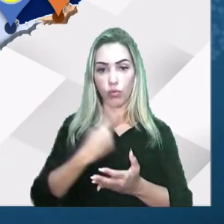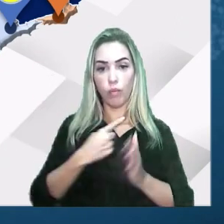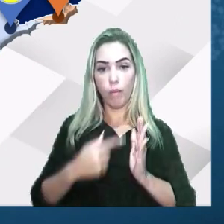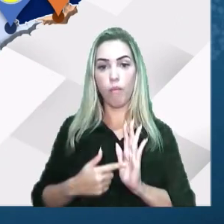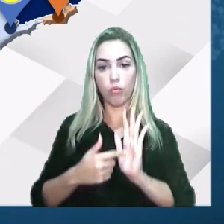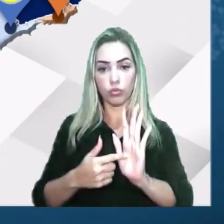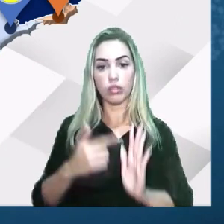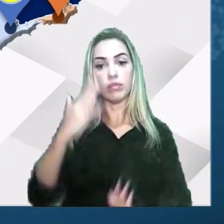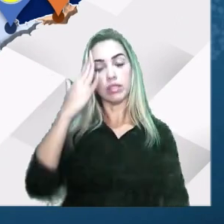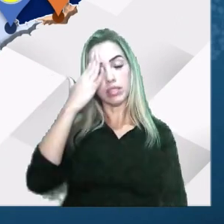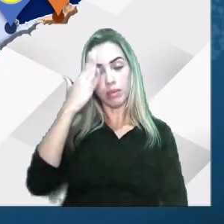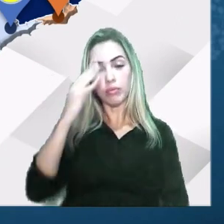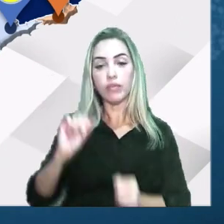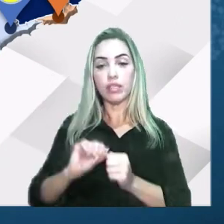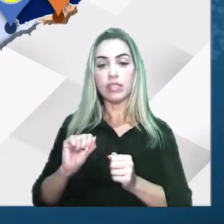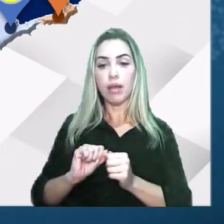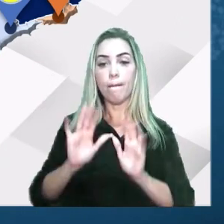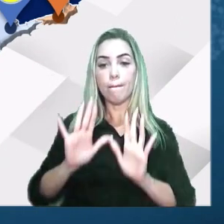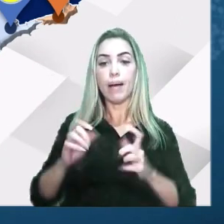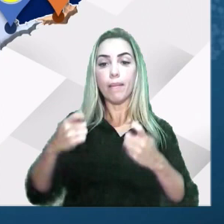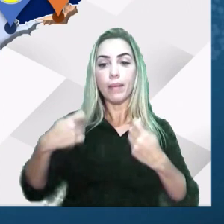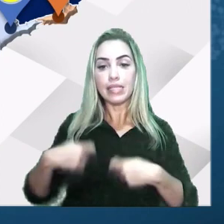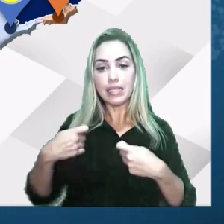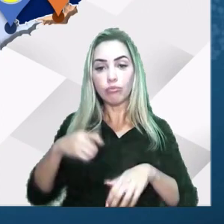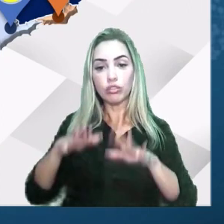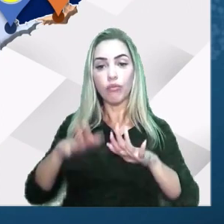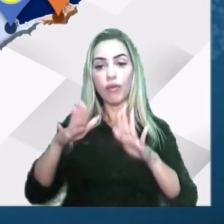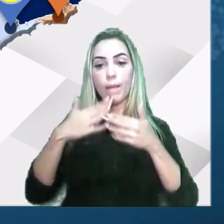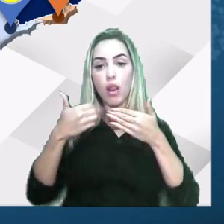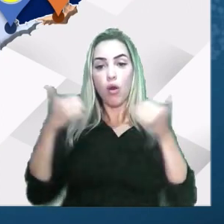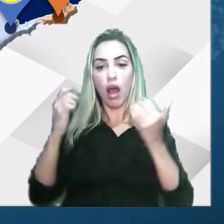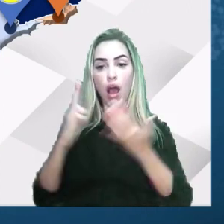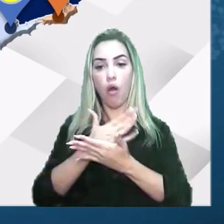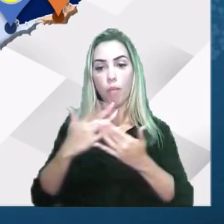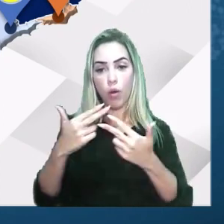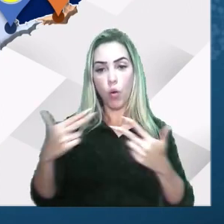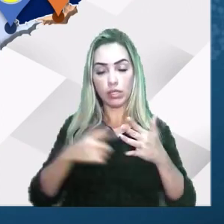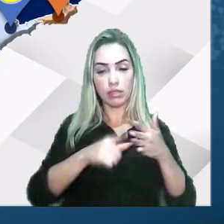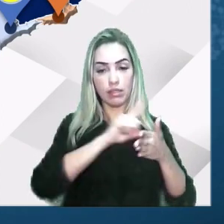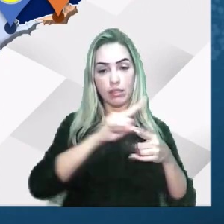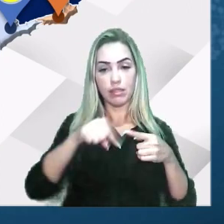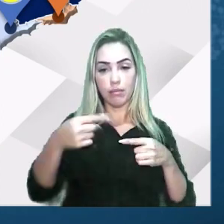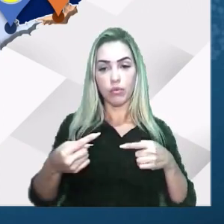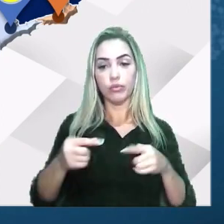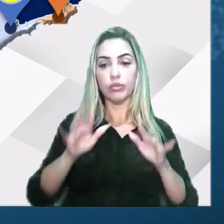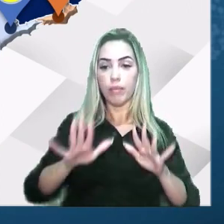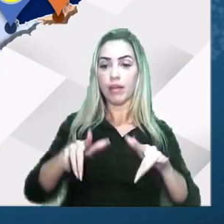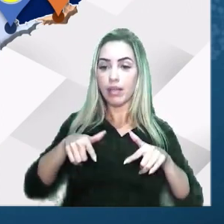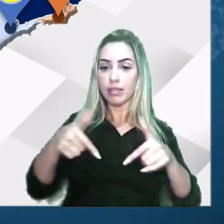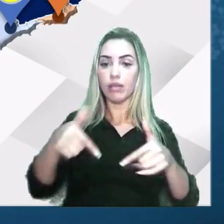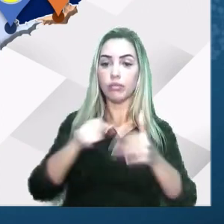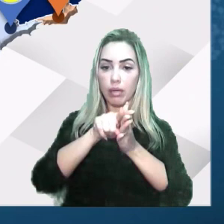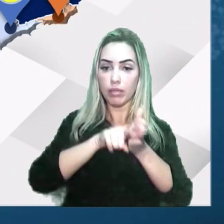sabemos fazer, mas precisamos, talvez, melhorar algumas coisas no antes e depois, mas a execução da pesquisa